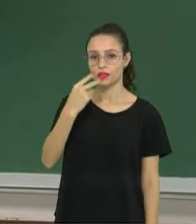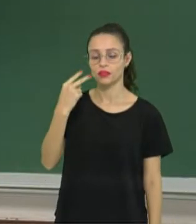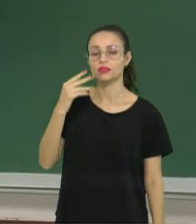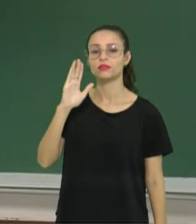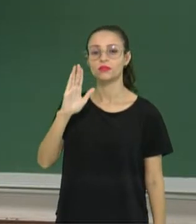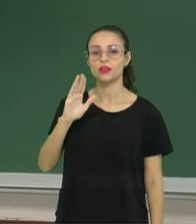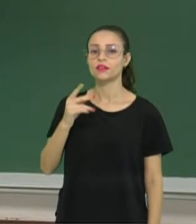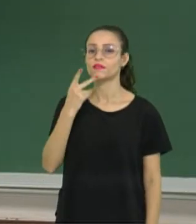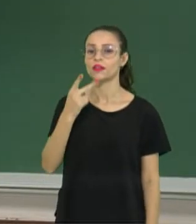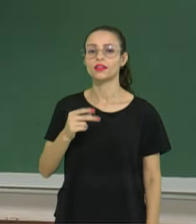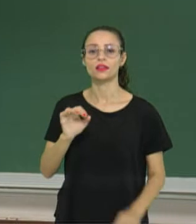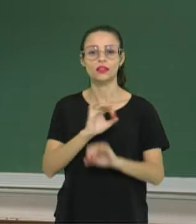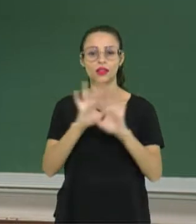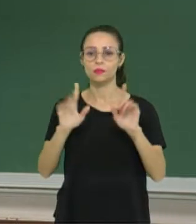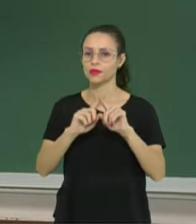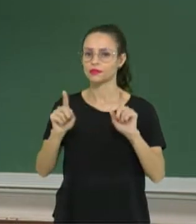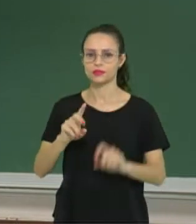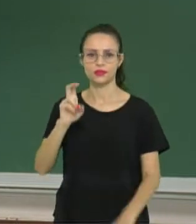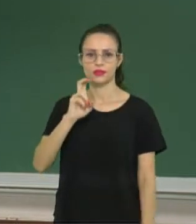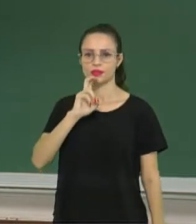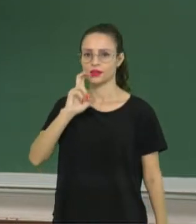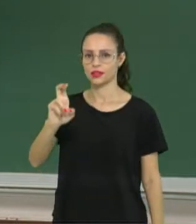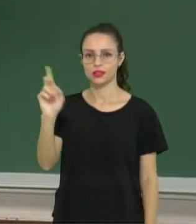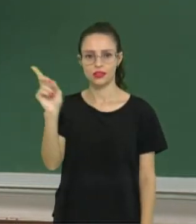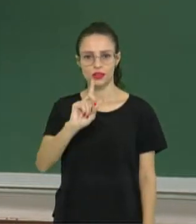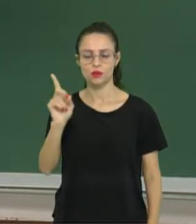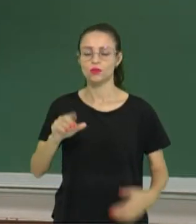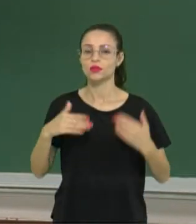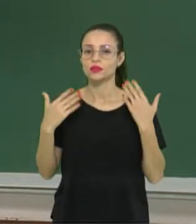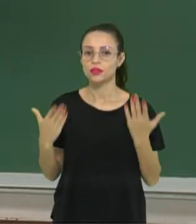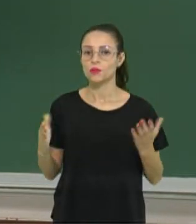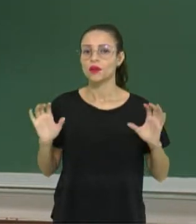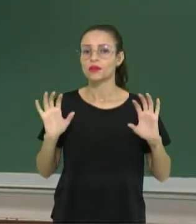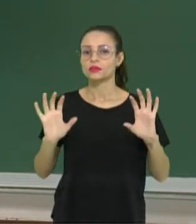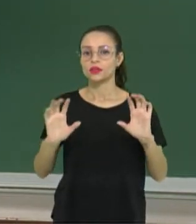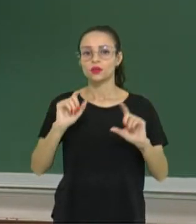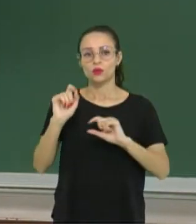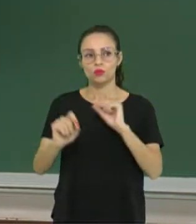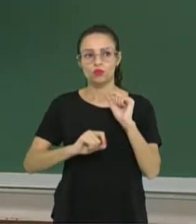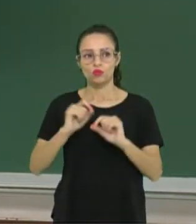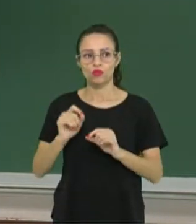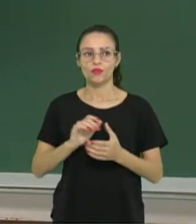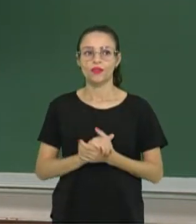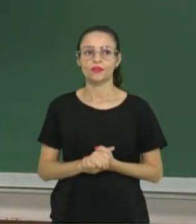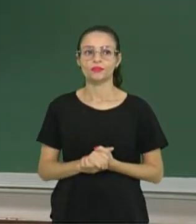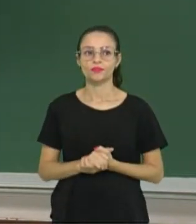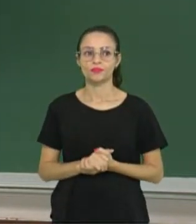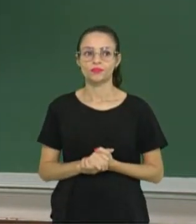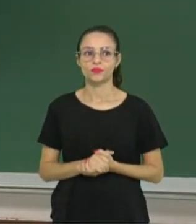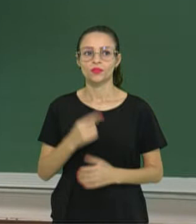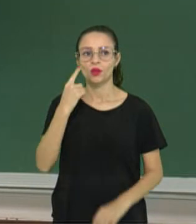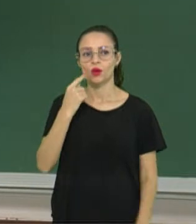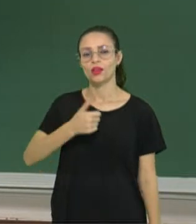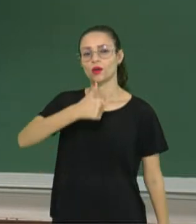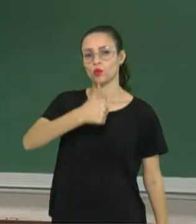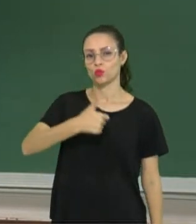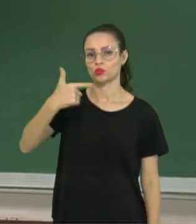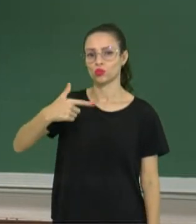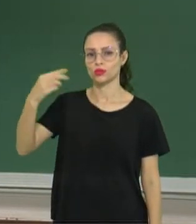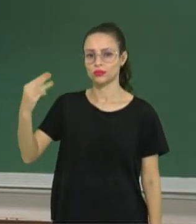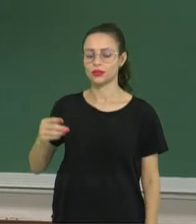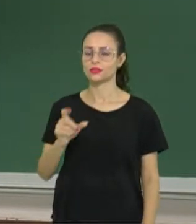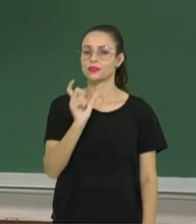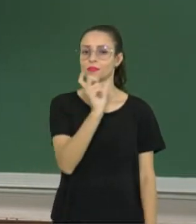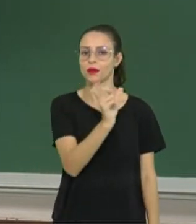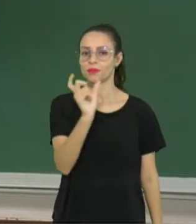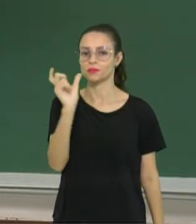fale claramente, mas não grite com eles. Então, dessa forma, nós temos hearing impaired, senior citizens, visually